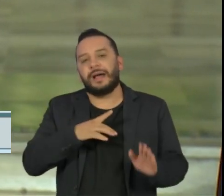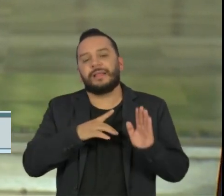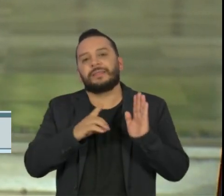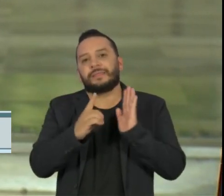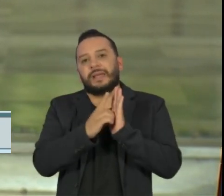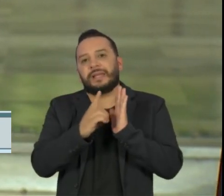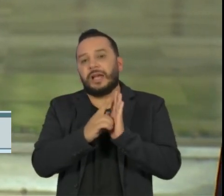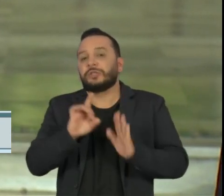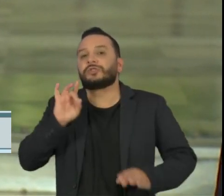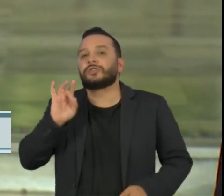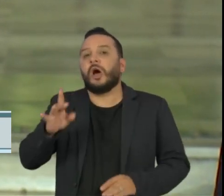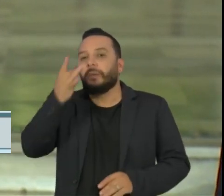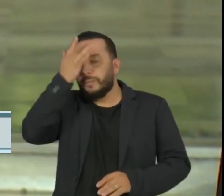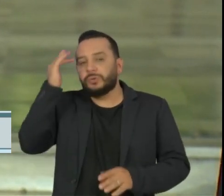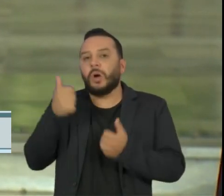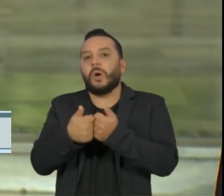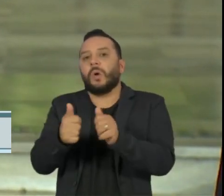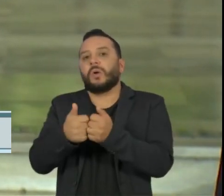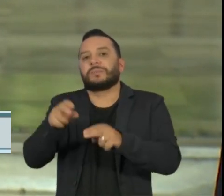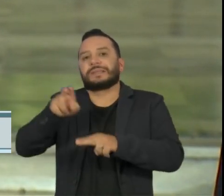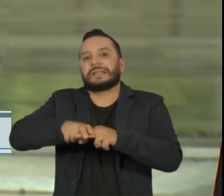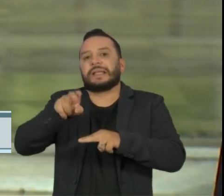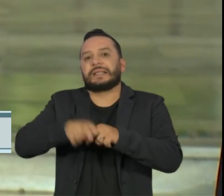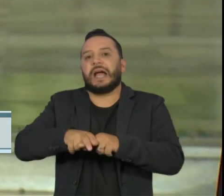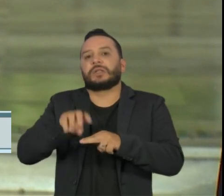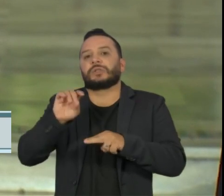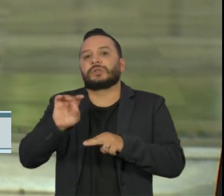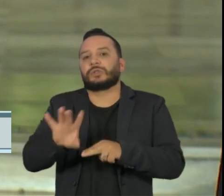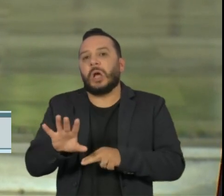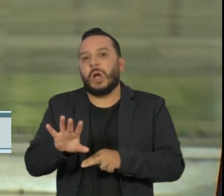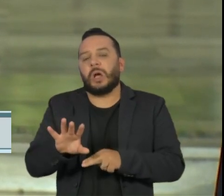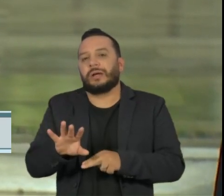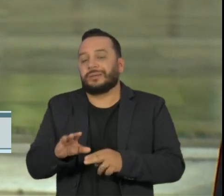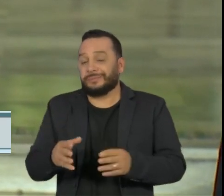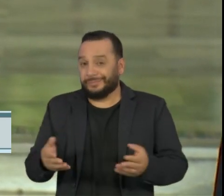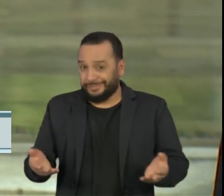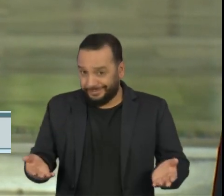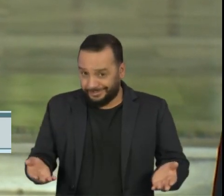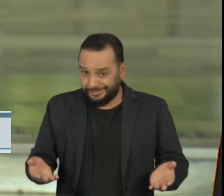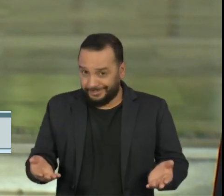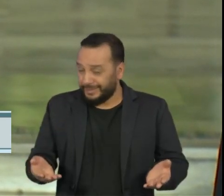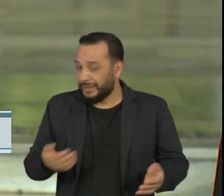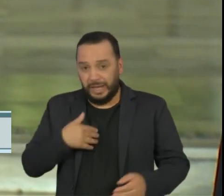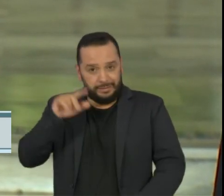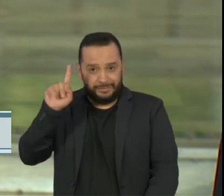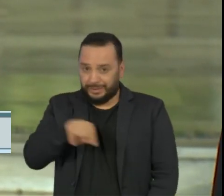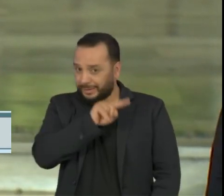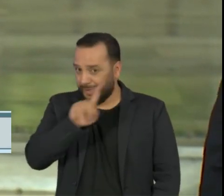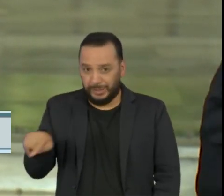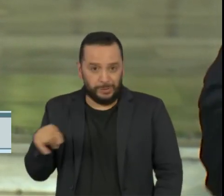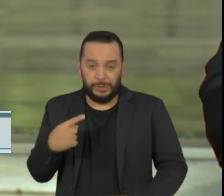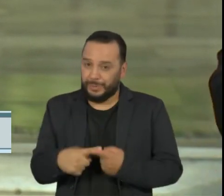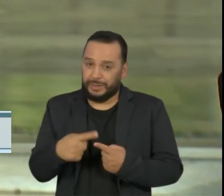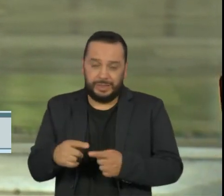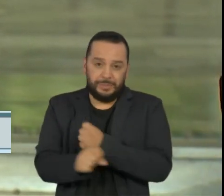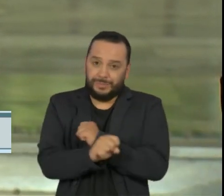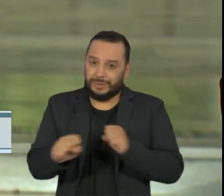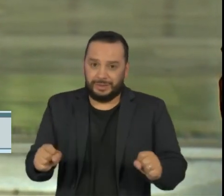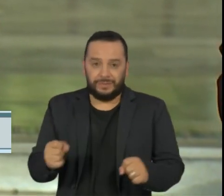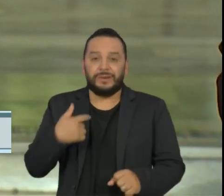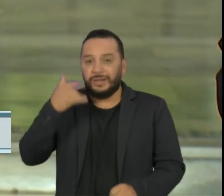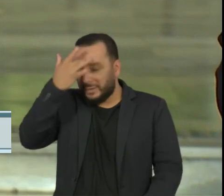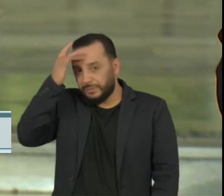só passageiros sentados trafegassem nos ônibus. Isso quer dizer que não há como fazer isso, as pessoas